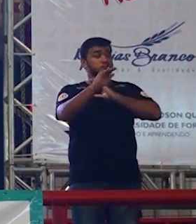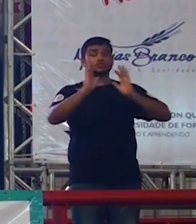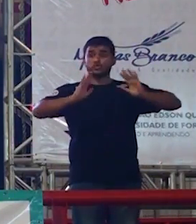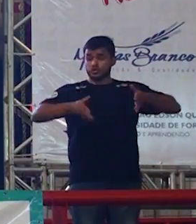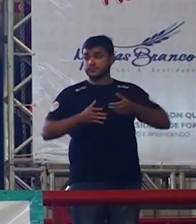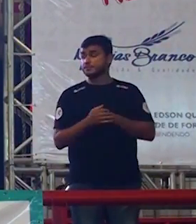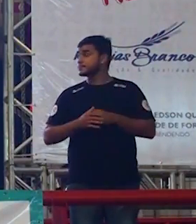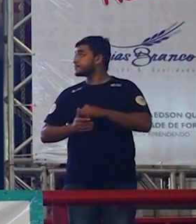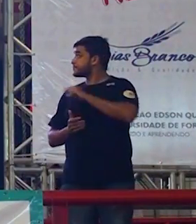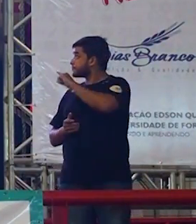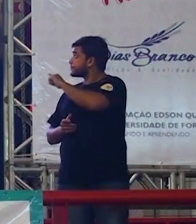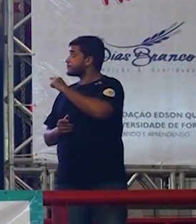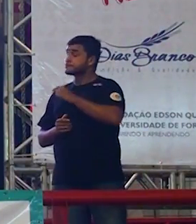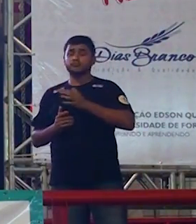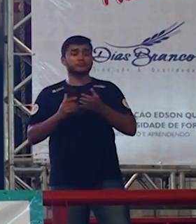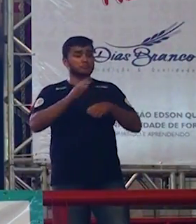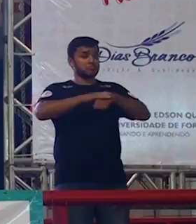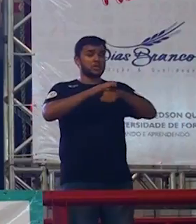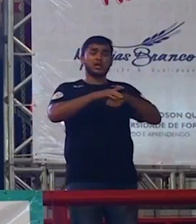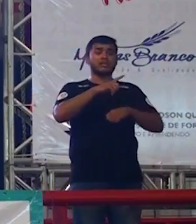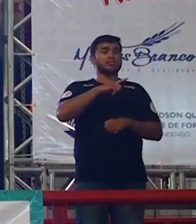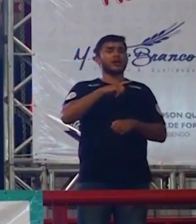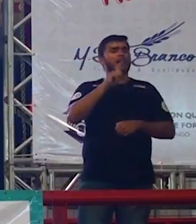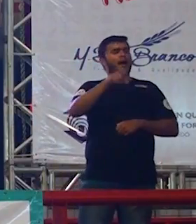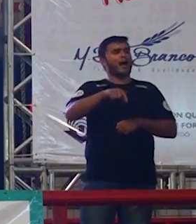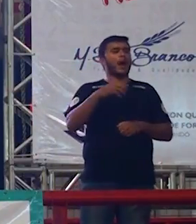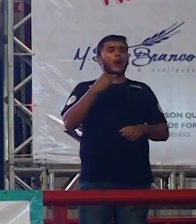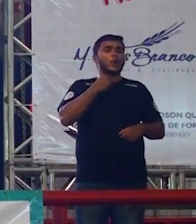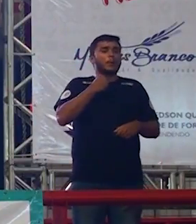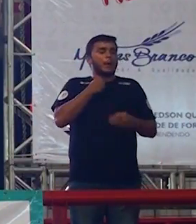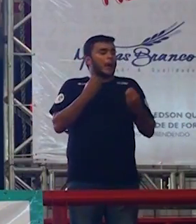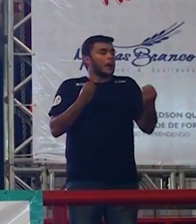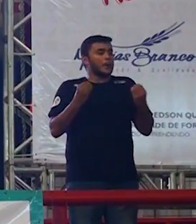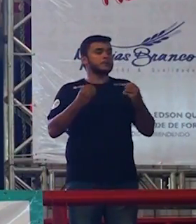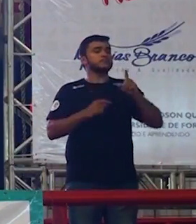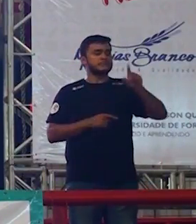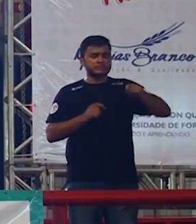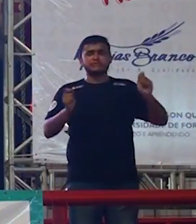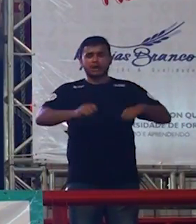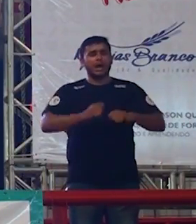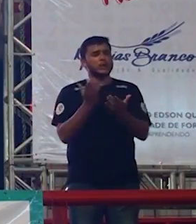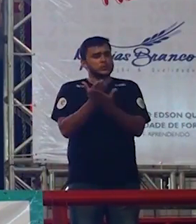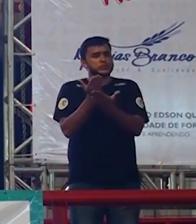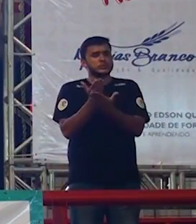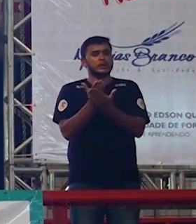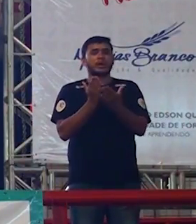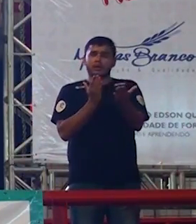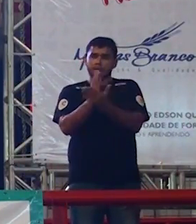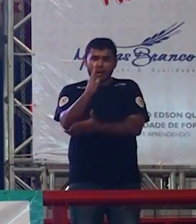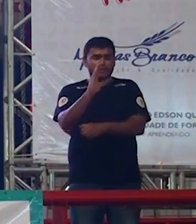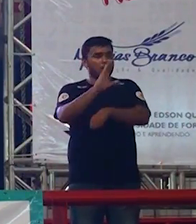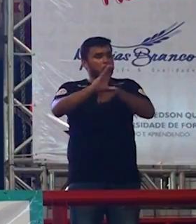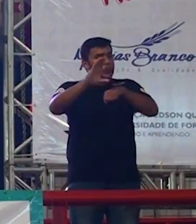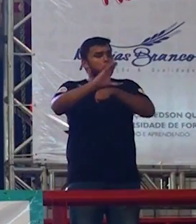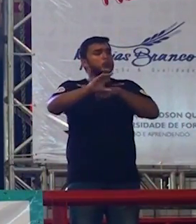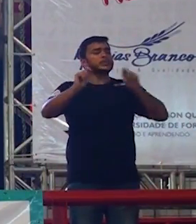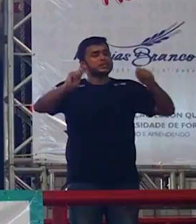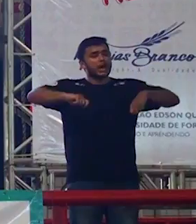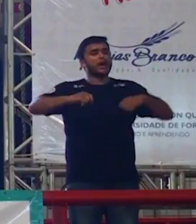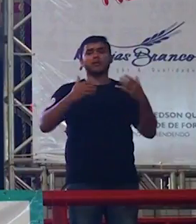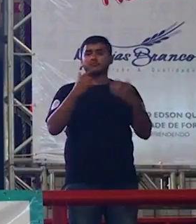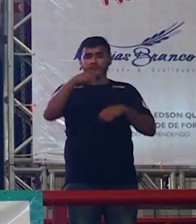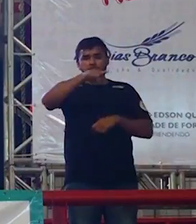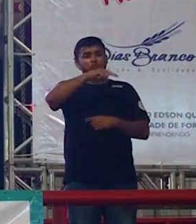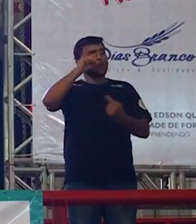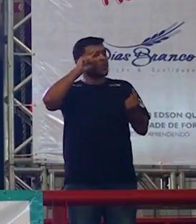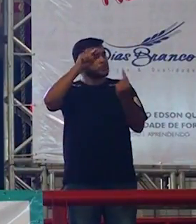PDF. Então, mesmo quem só tem 2 períodos para estudar, dá para passar nos cursos mais difíceis.